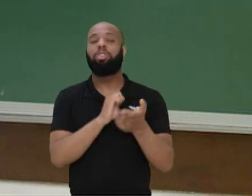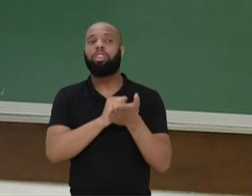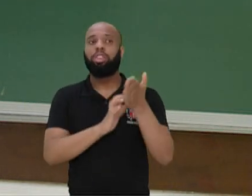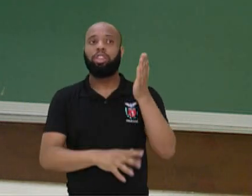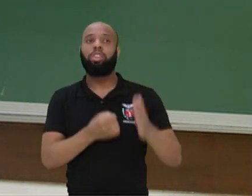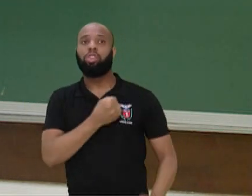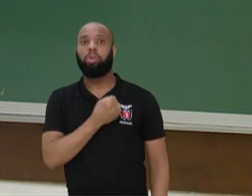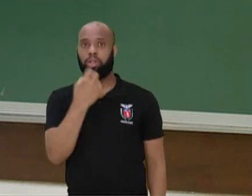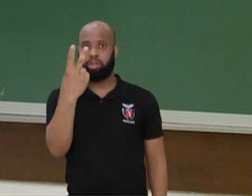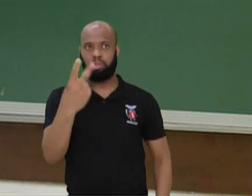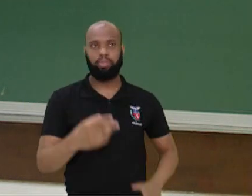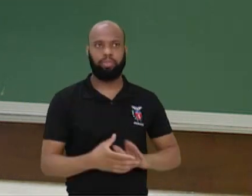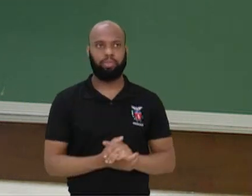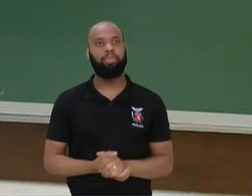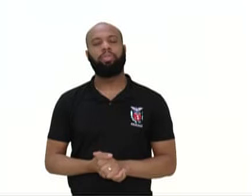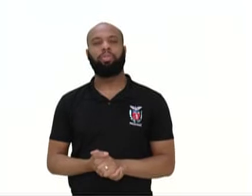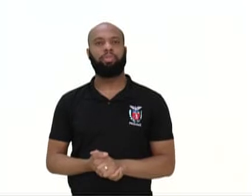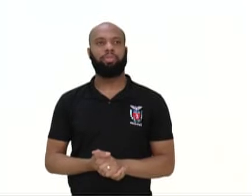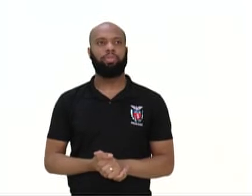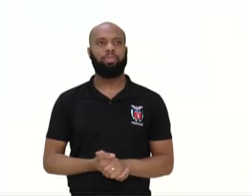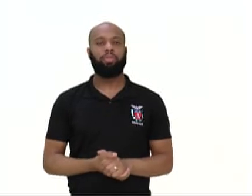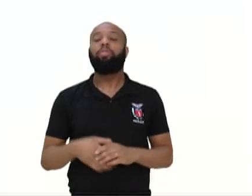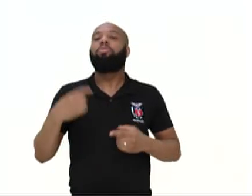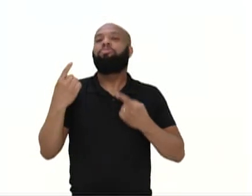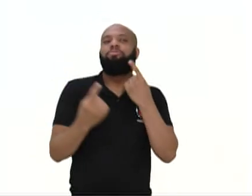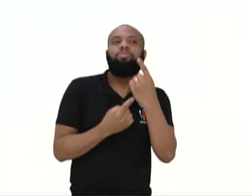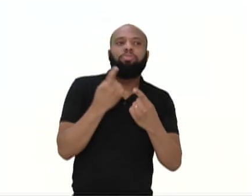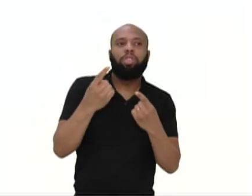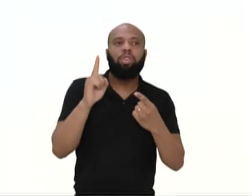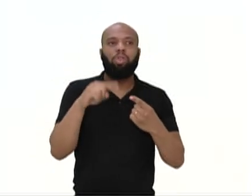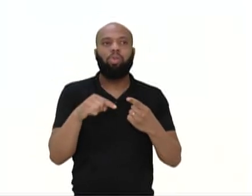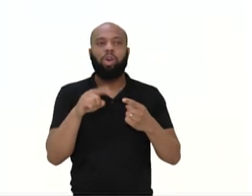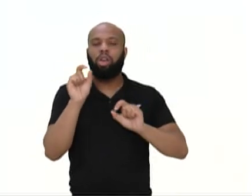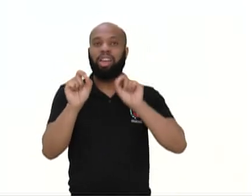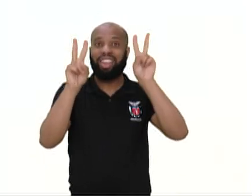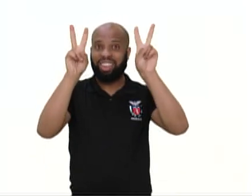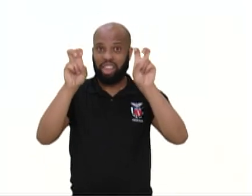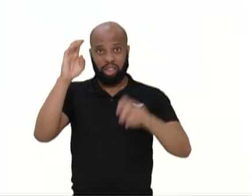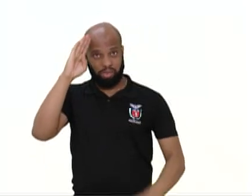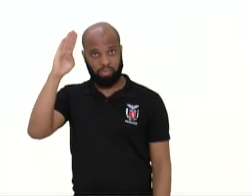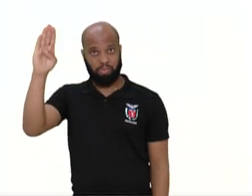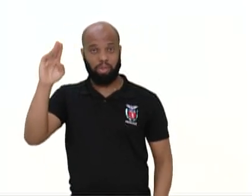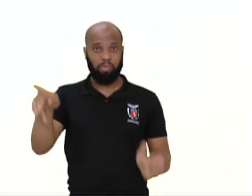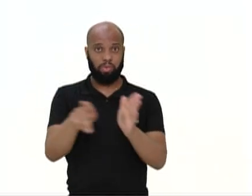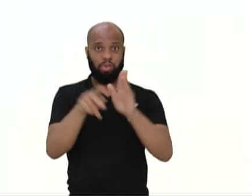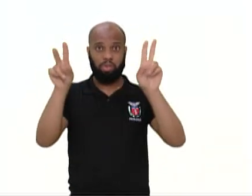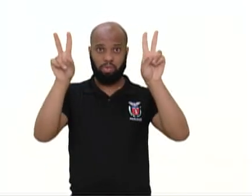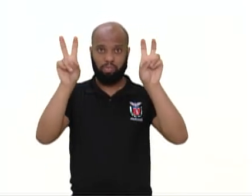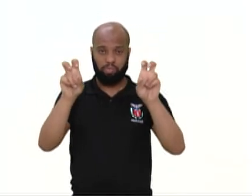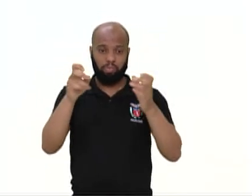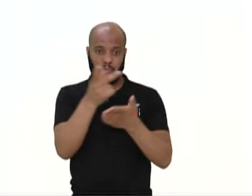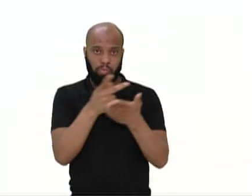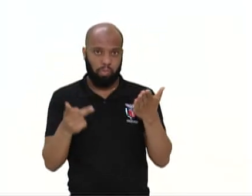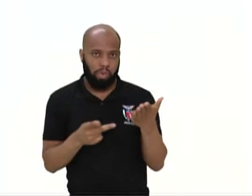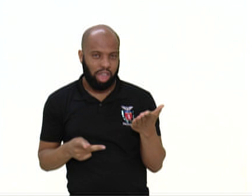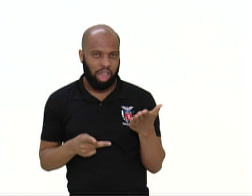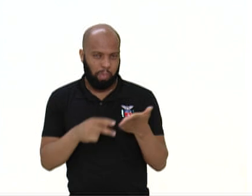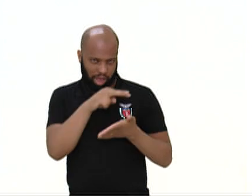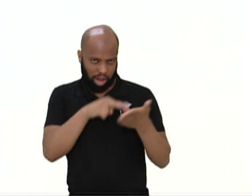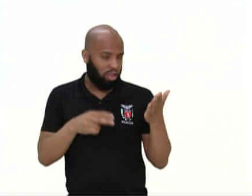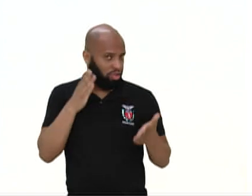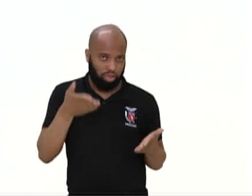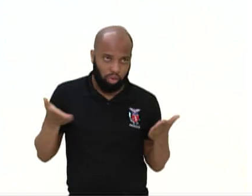para a atividade 2. Qual é o tema principal do poema de Mario